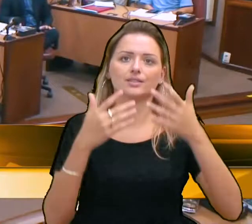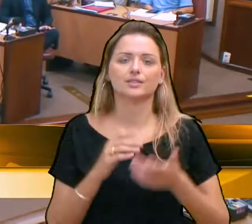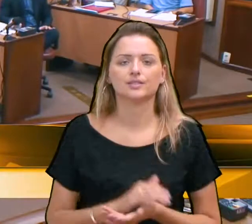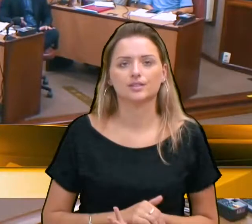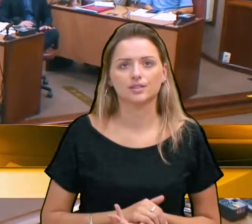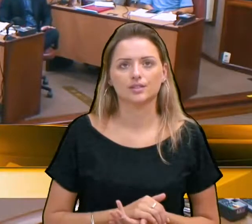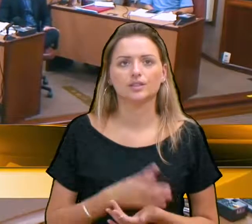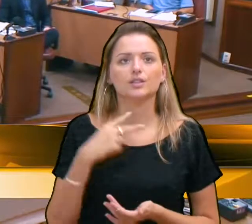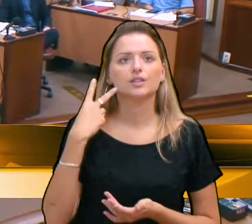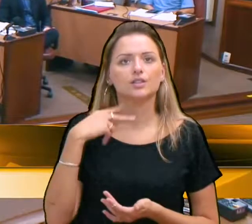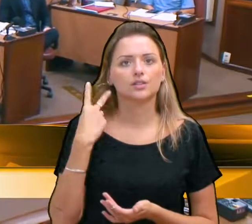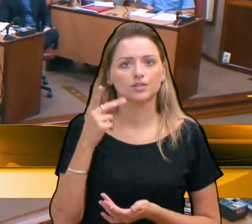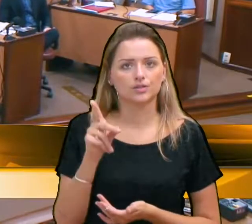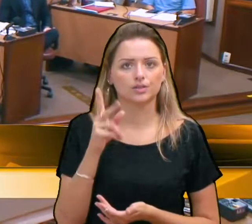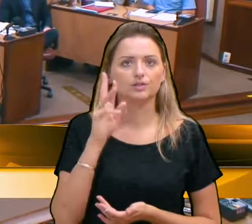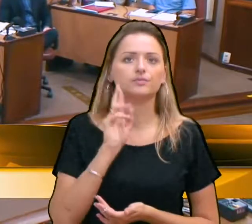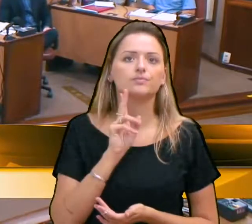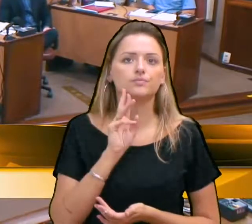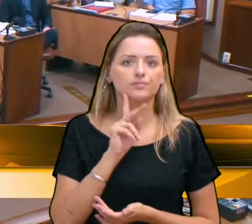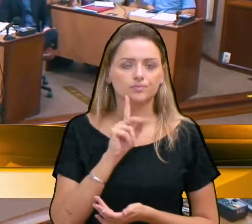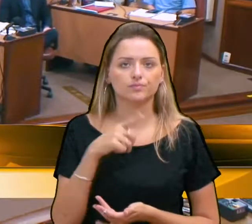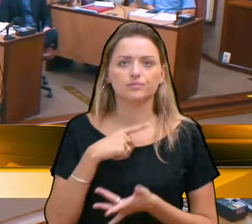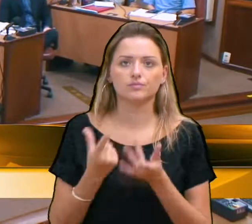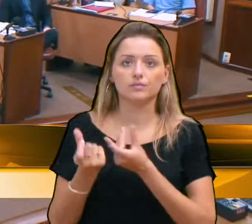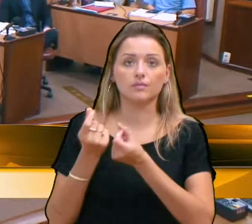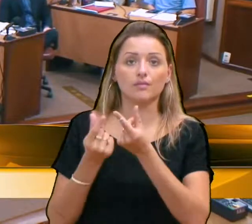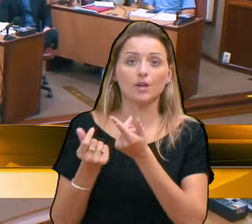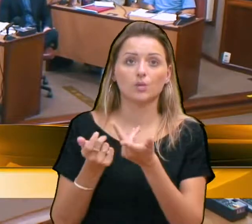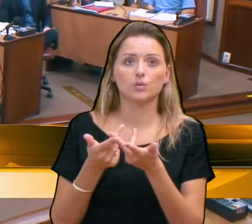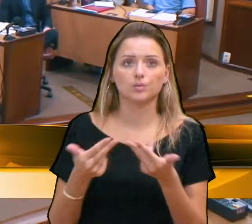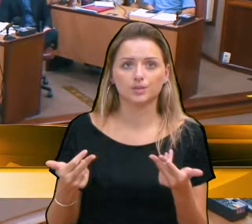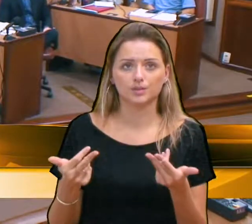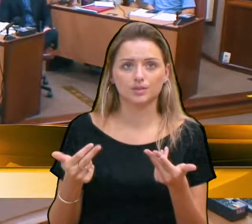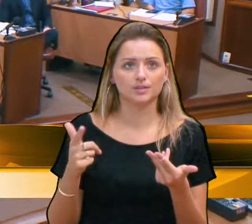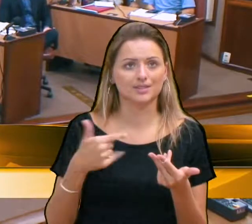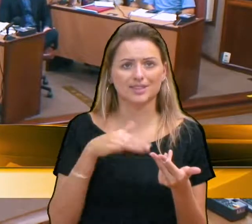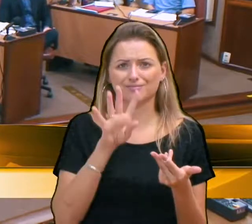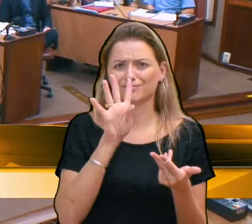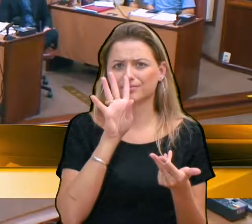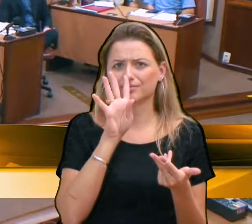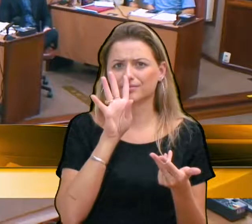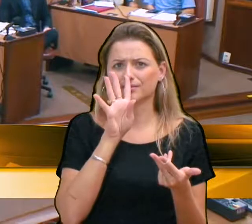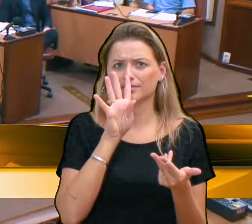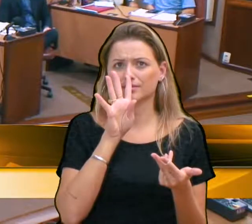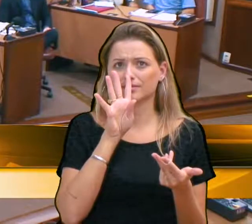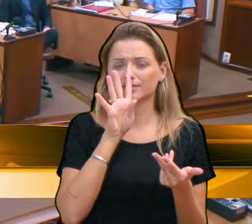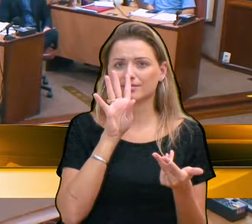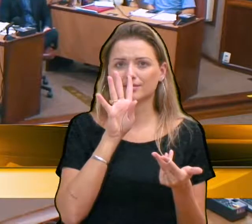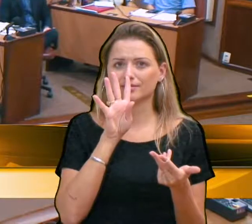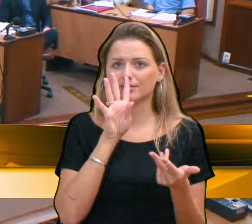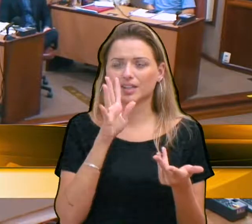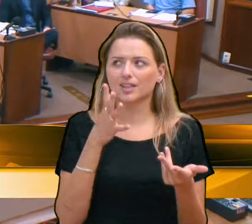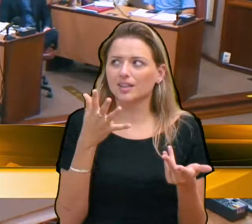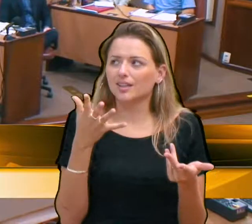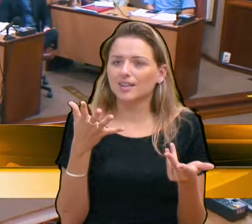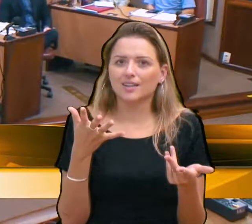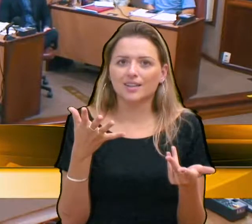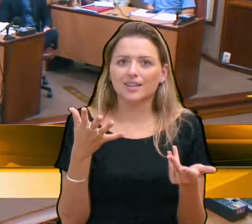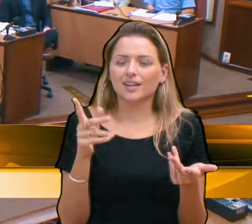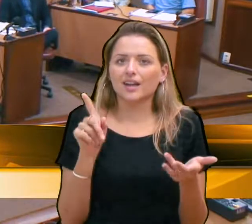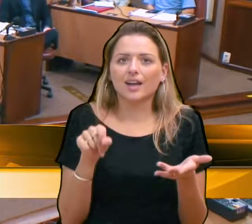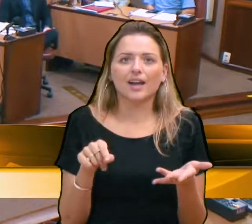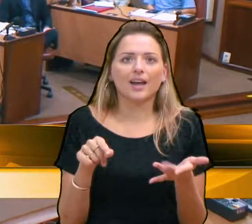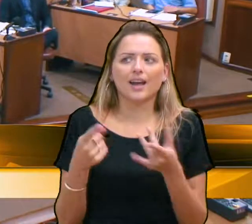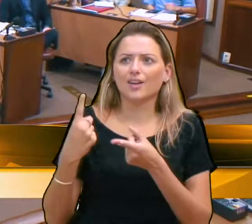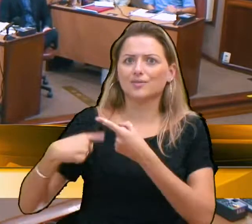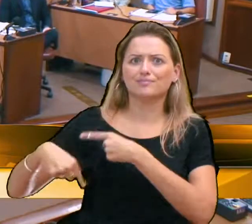Vereador Renato Oliveira, tem algumas coisas que são impressionantes, né? Isso é literalmente o que o senhor disse, é caminhar